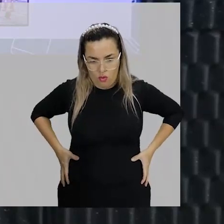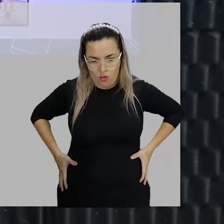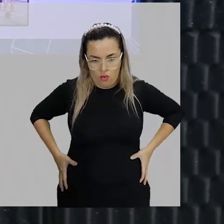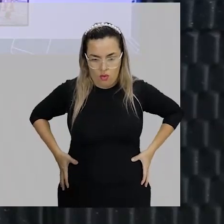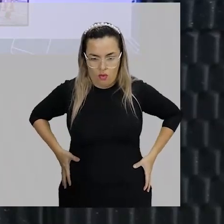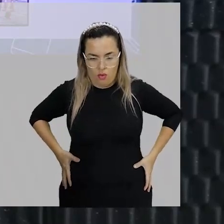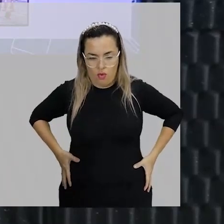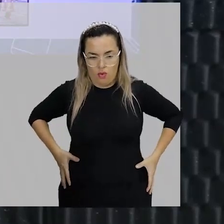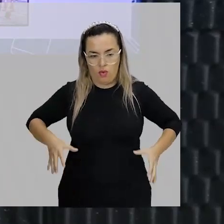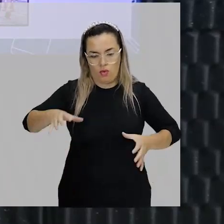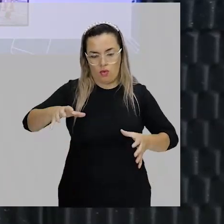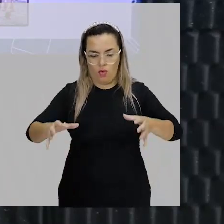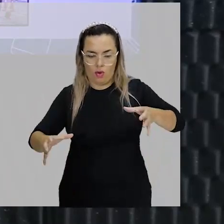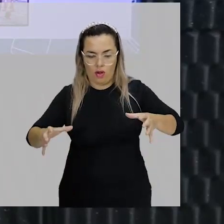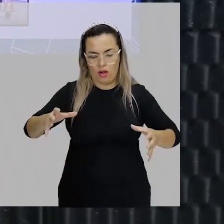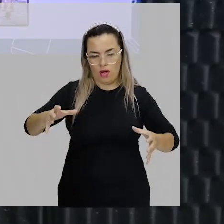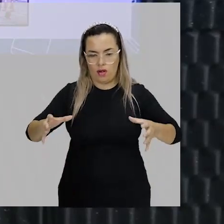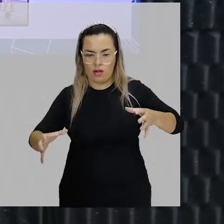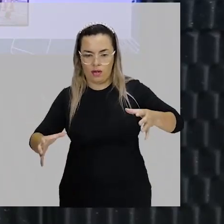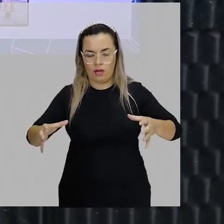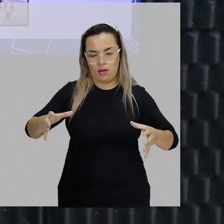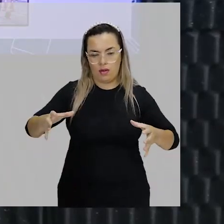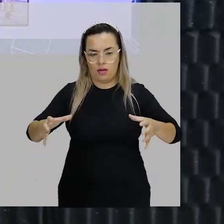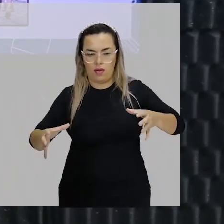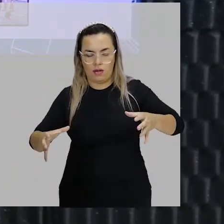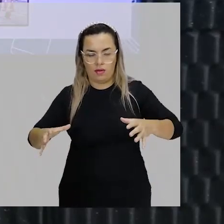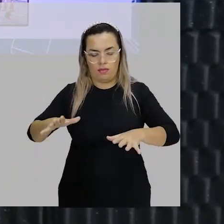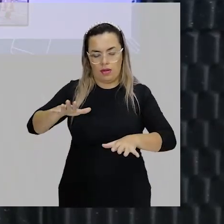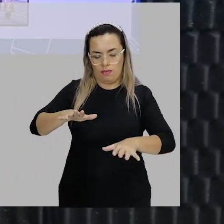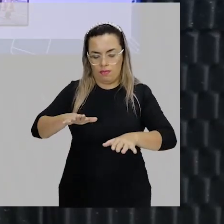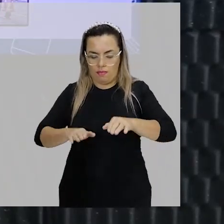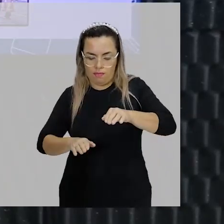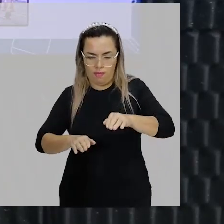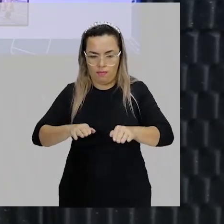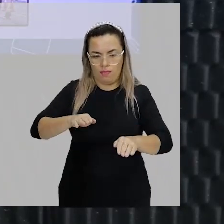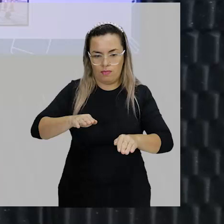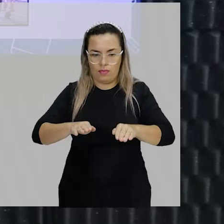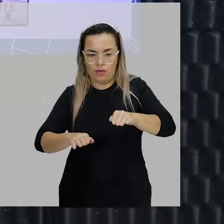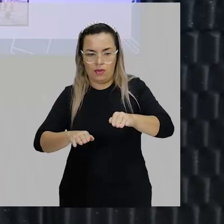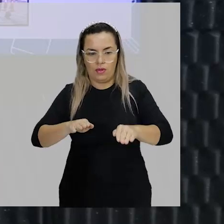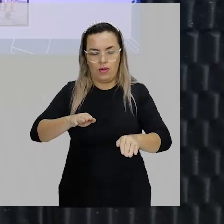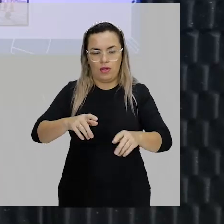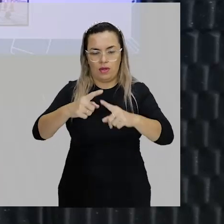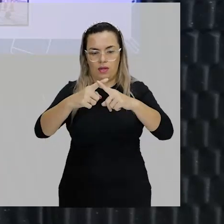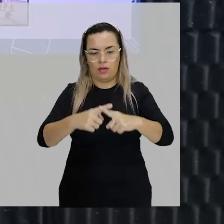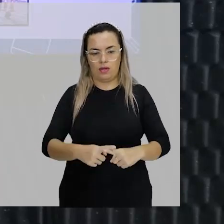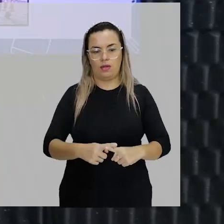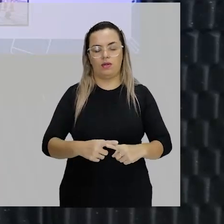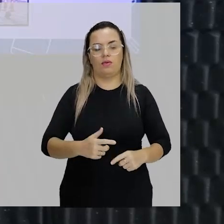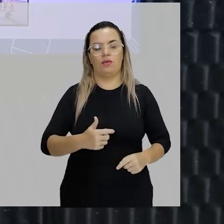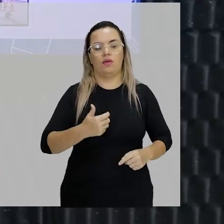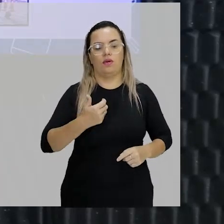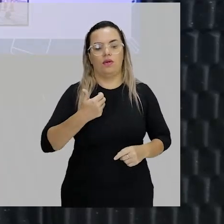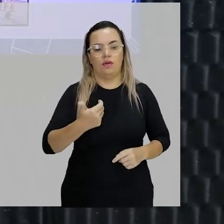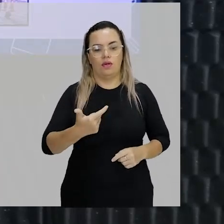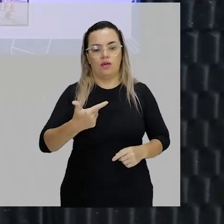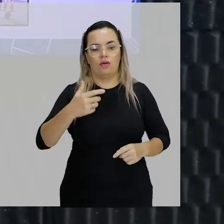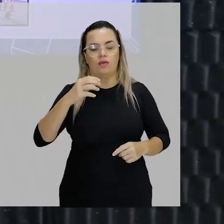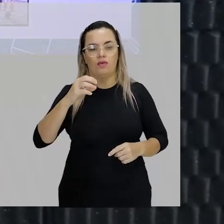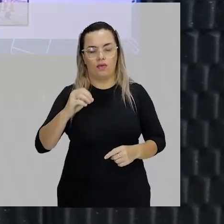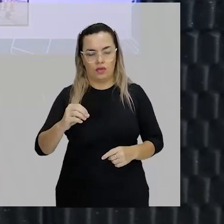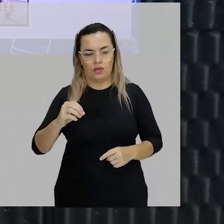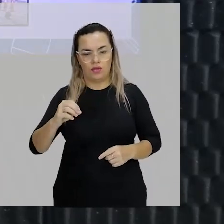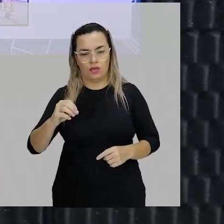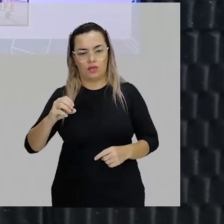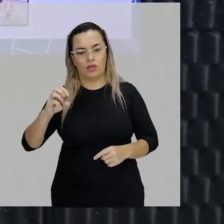pé no solo. As provas são de 20.000 metros e 50.000 metros. Percebam, a marcha atlética